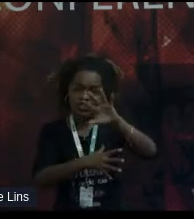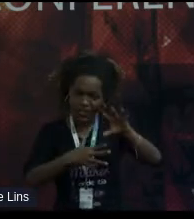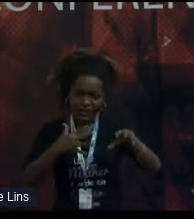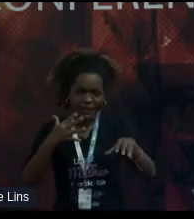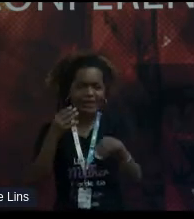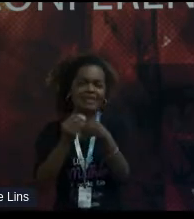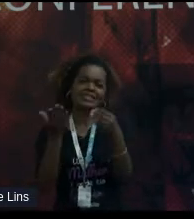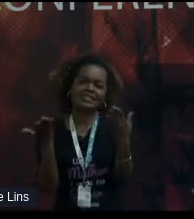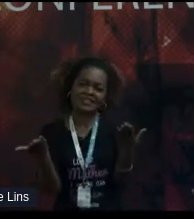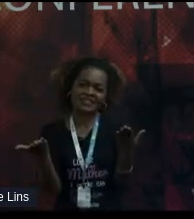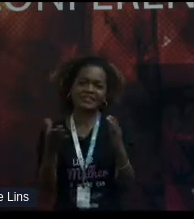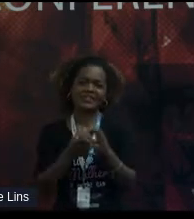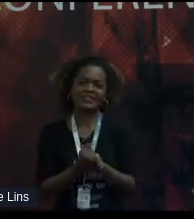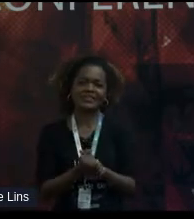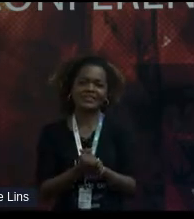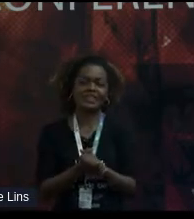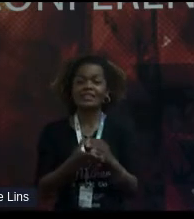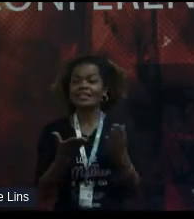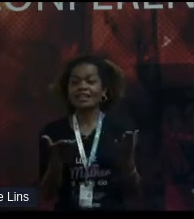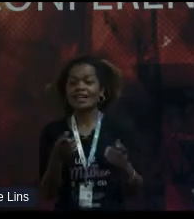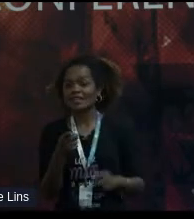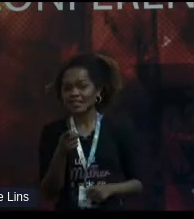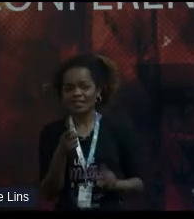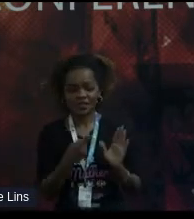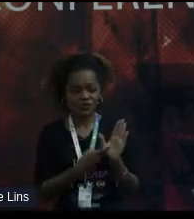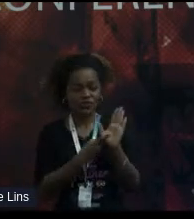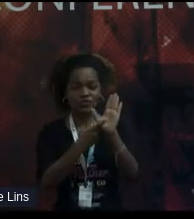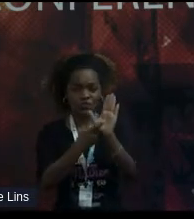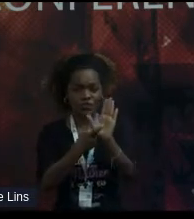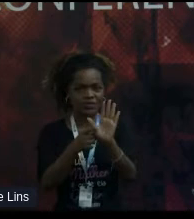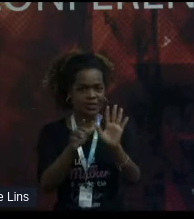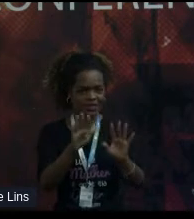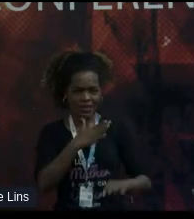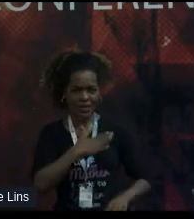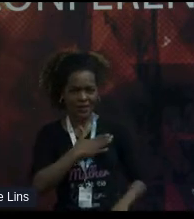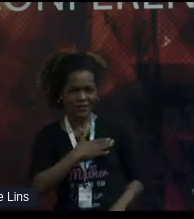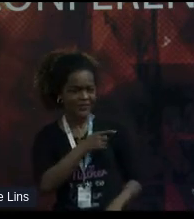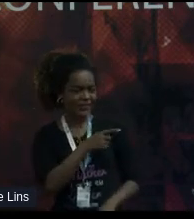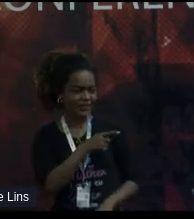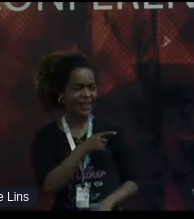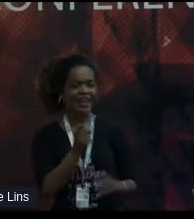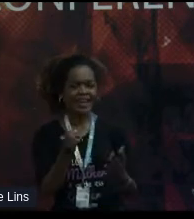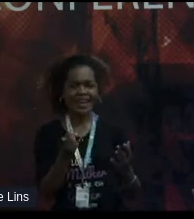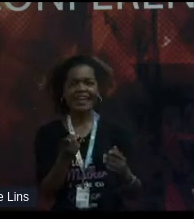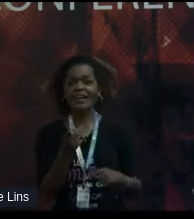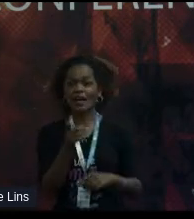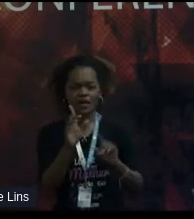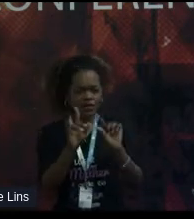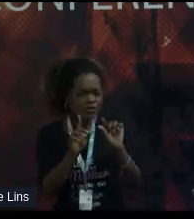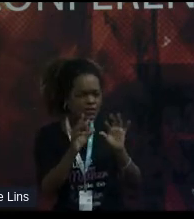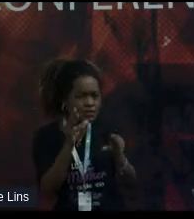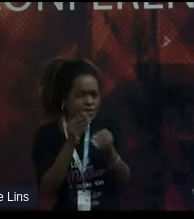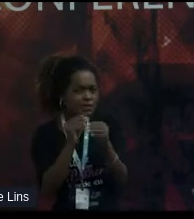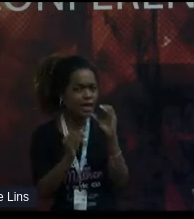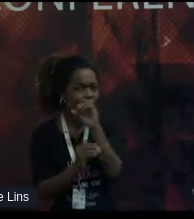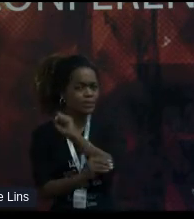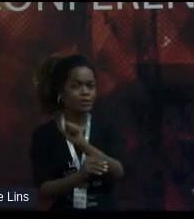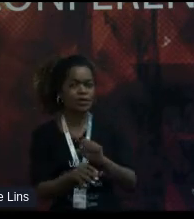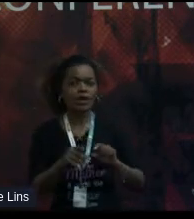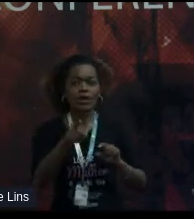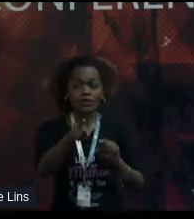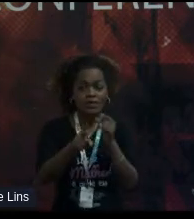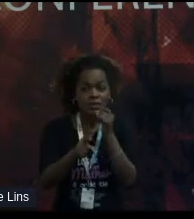implementação. Boa. E aí a gente trouxe... O caminho feliz, Mal, né, Flávio? É só uma coisinha rápida aqui, um parêntese. Quando você